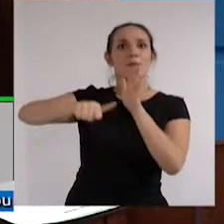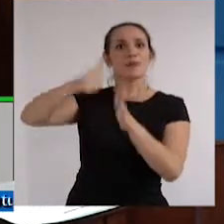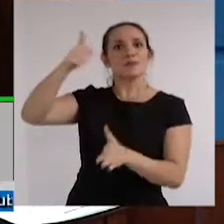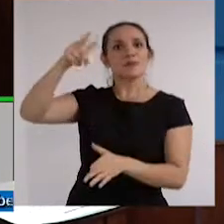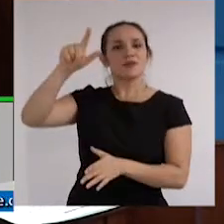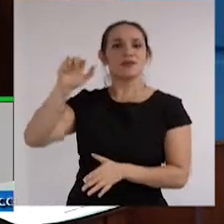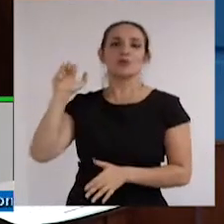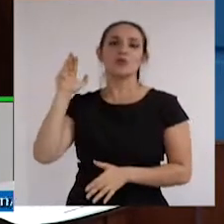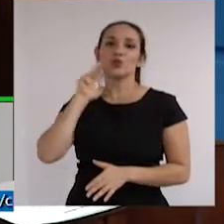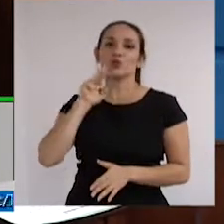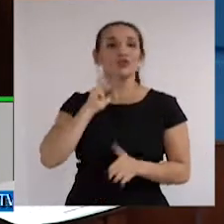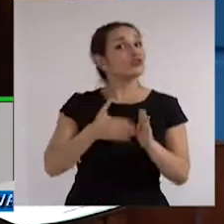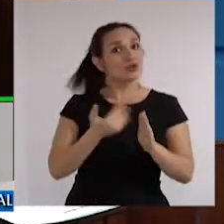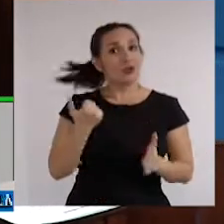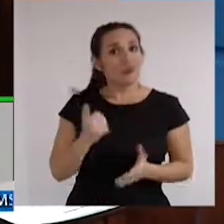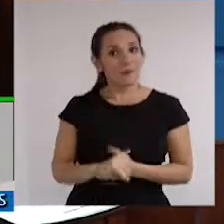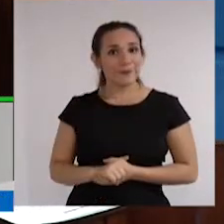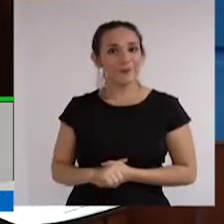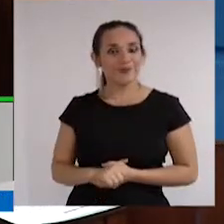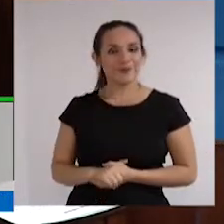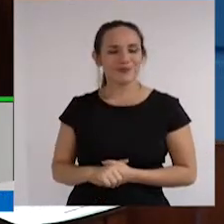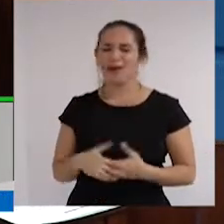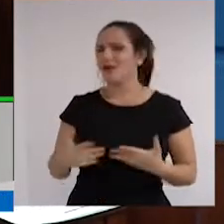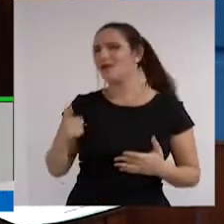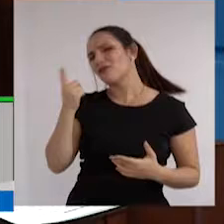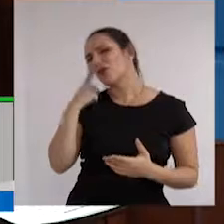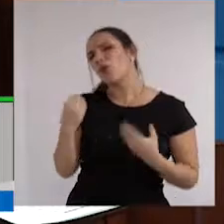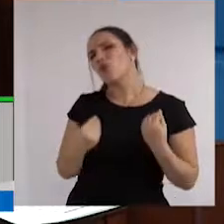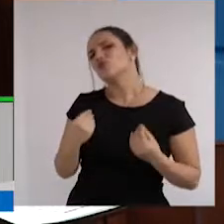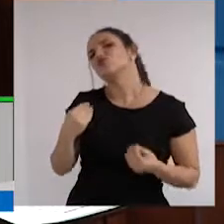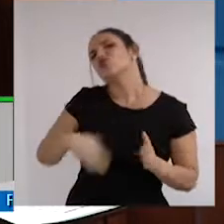Olha só a que ponto nós chegamos no Brasil.